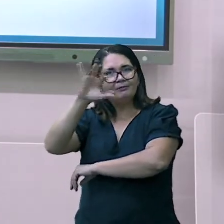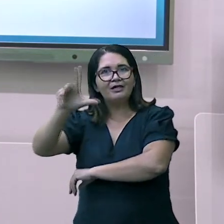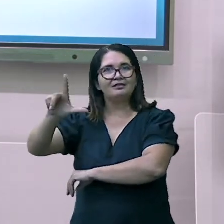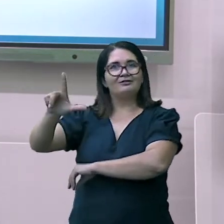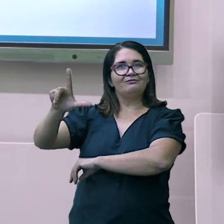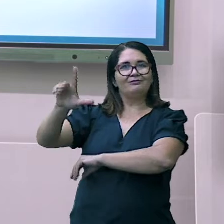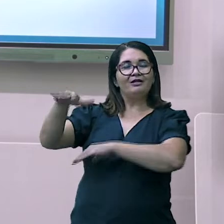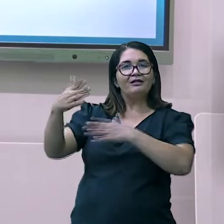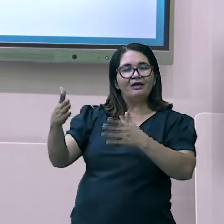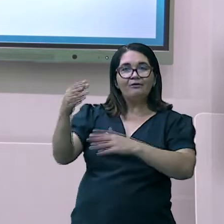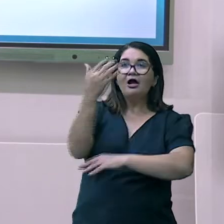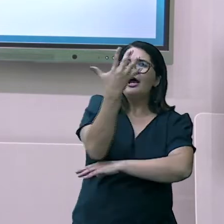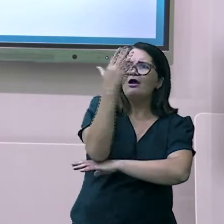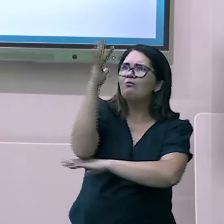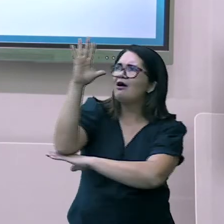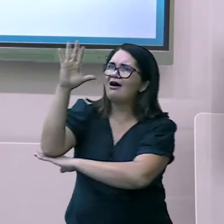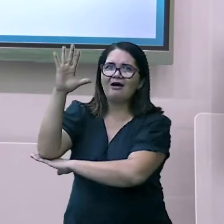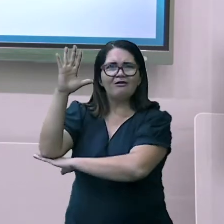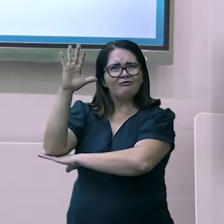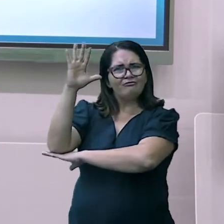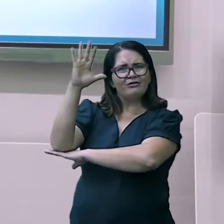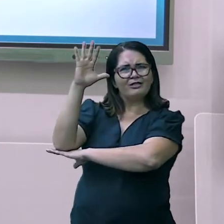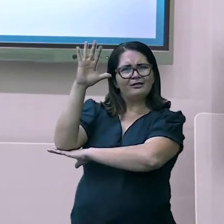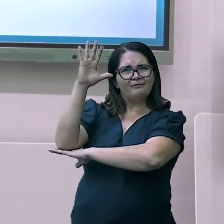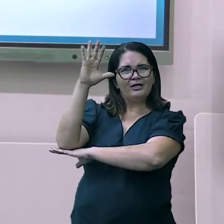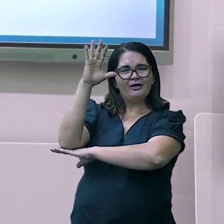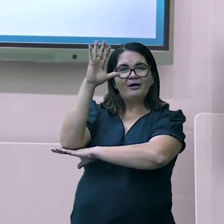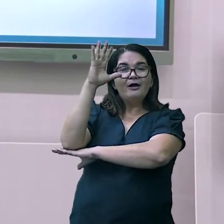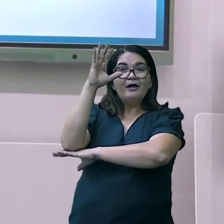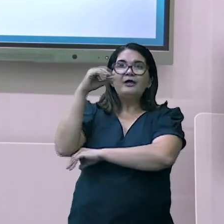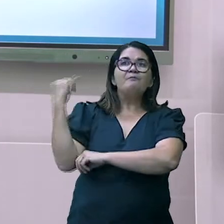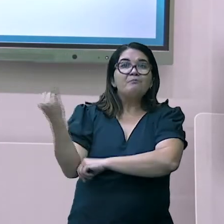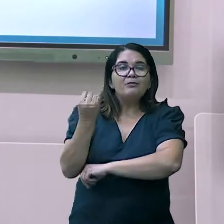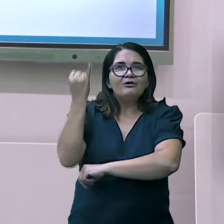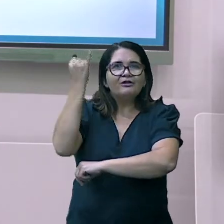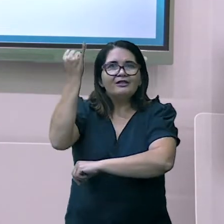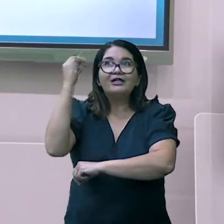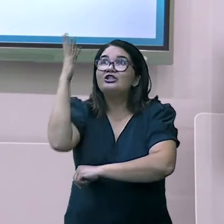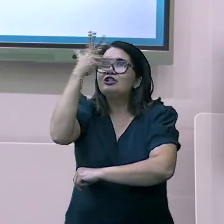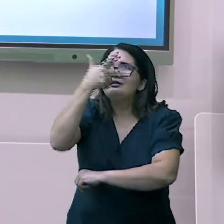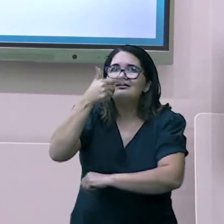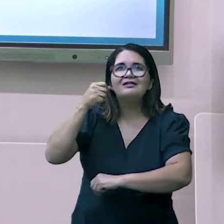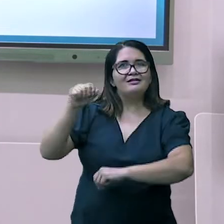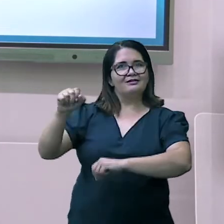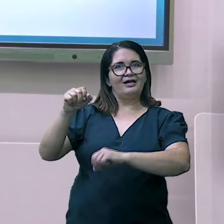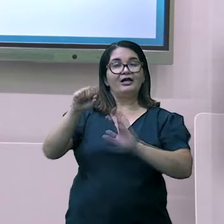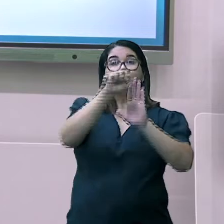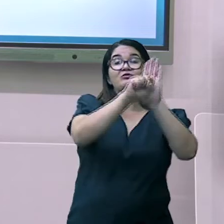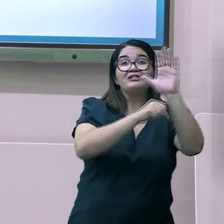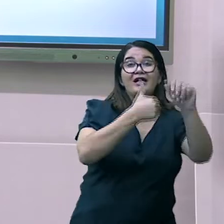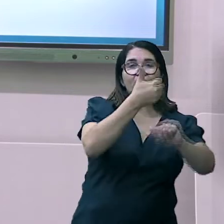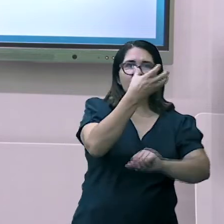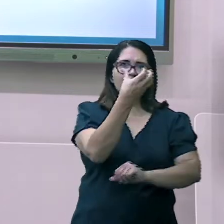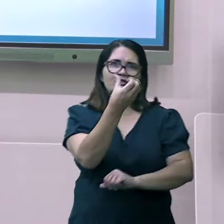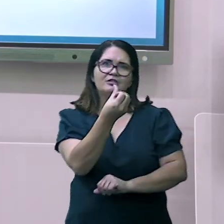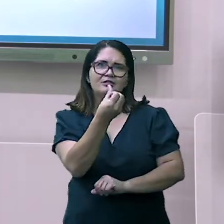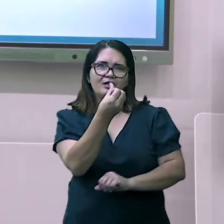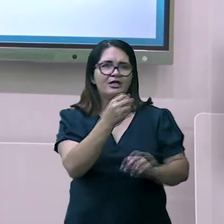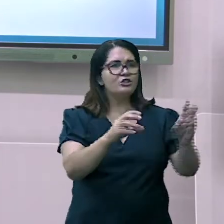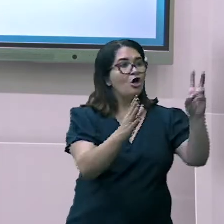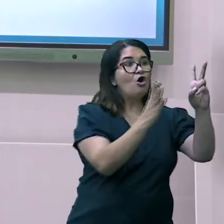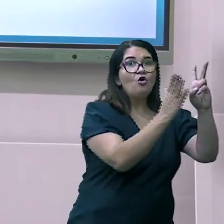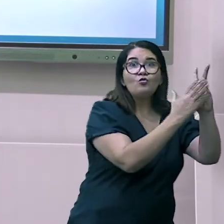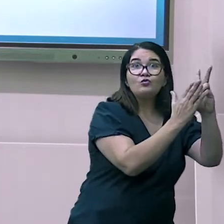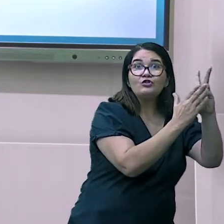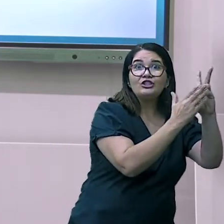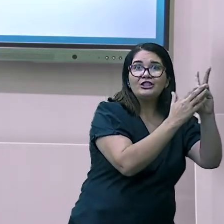árvore típica da Mata Atlântica e que no século XVI era conhecida pelos índios